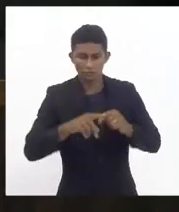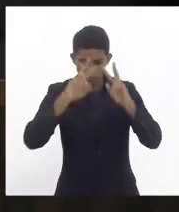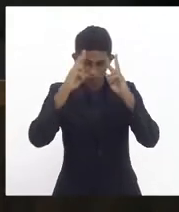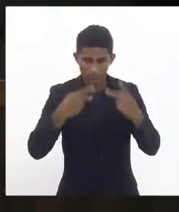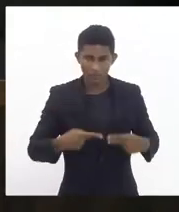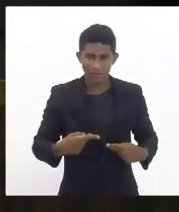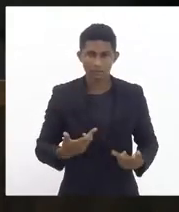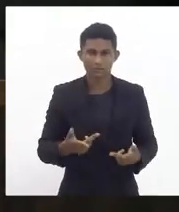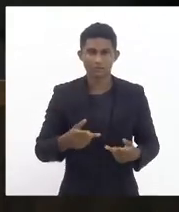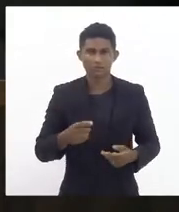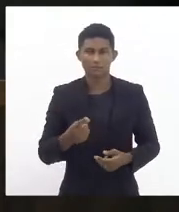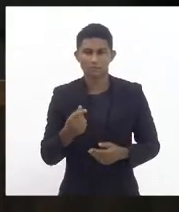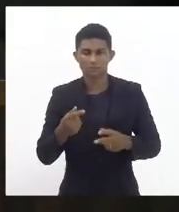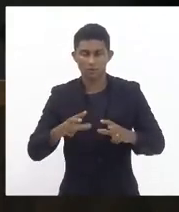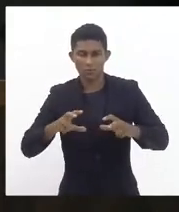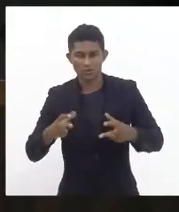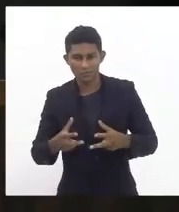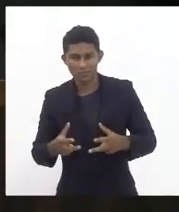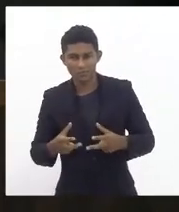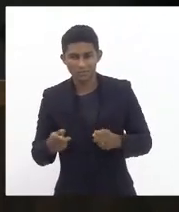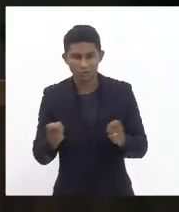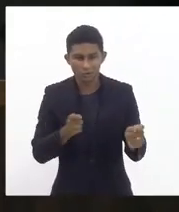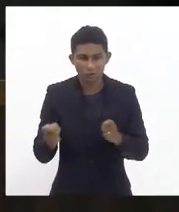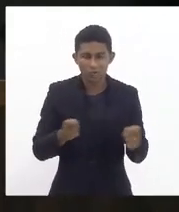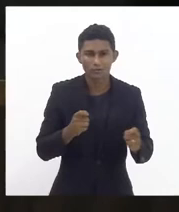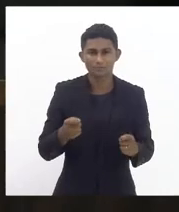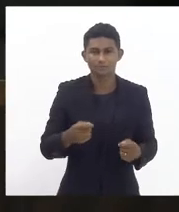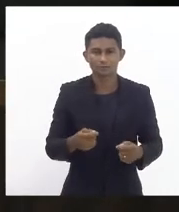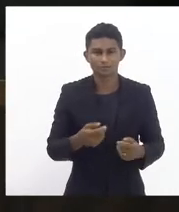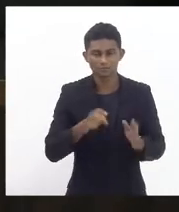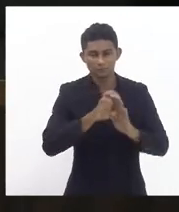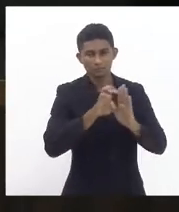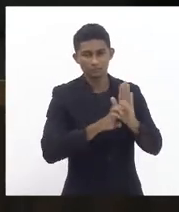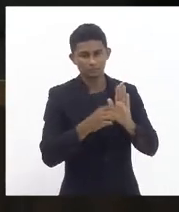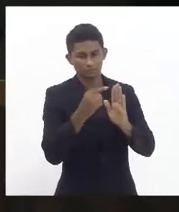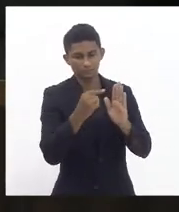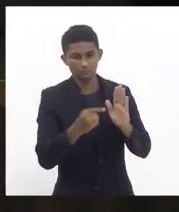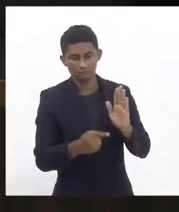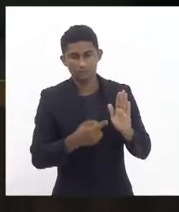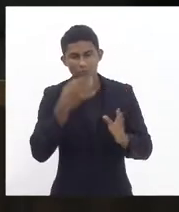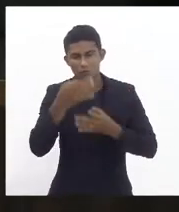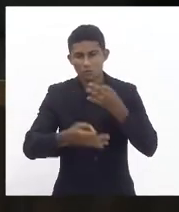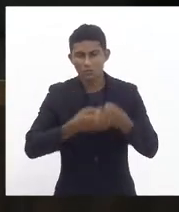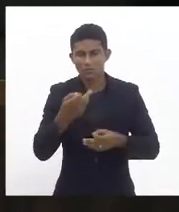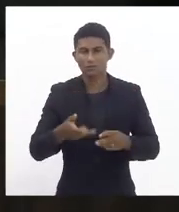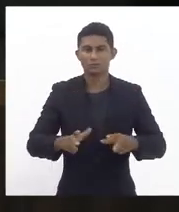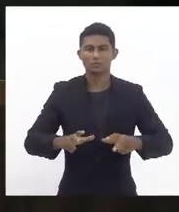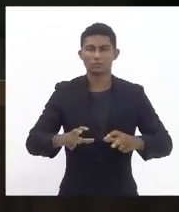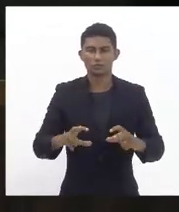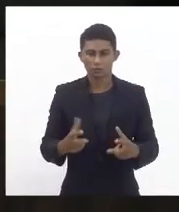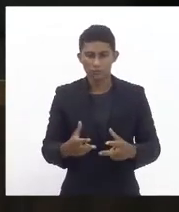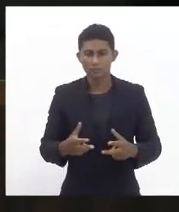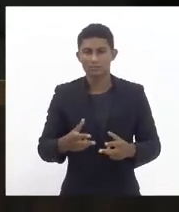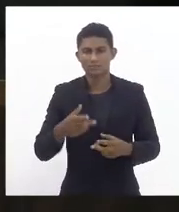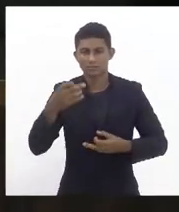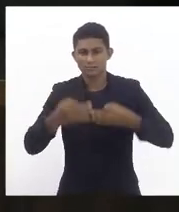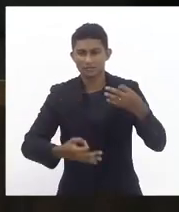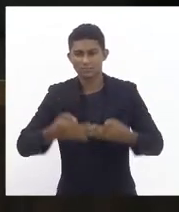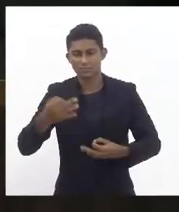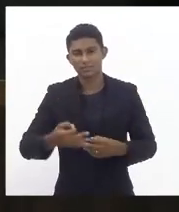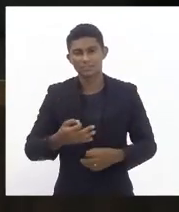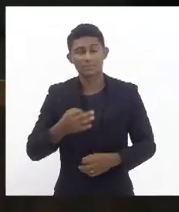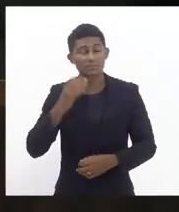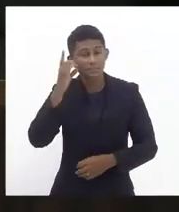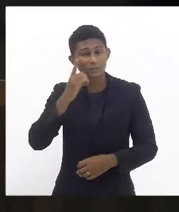Cidadania de orçamento Finanças fiscalização financeira e controle as emendas de plenário para emitir parecer pela comissão de quais são os just some